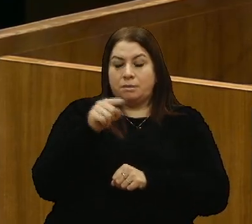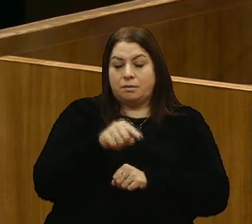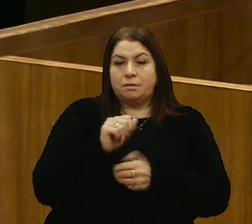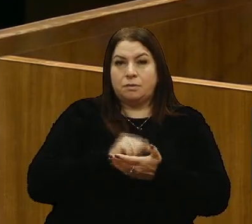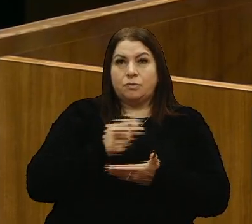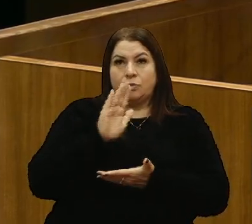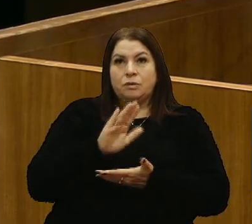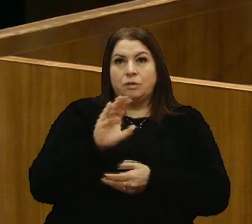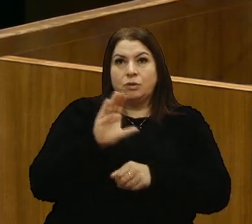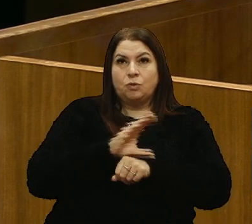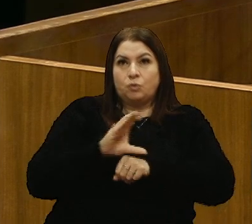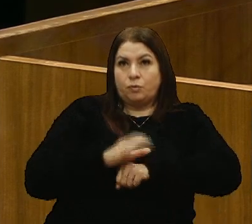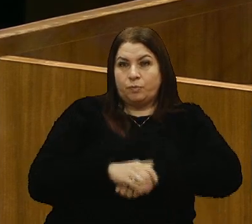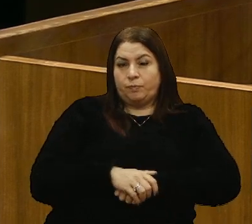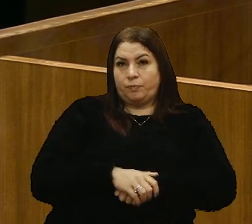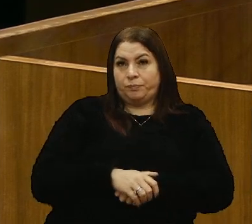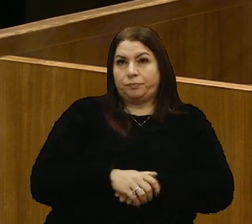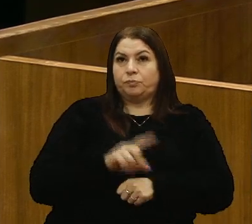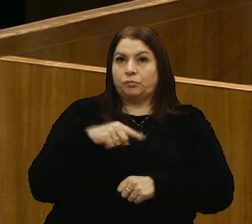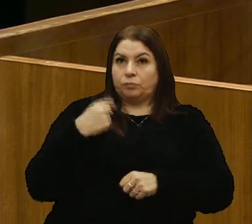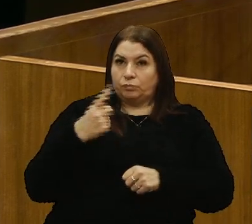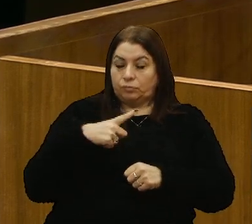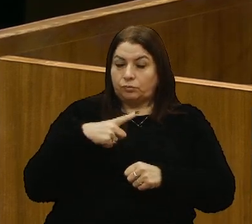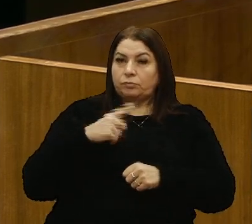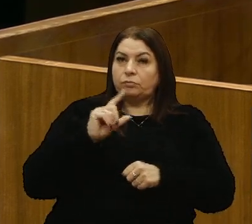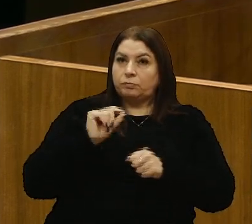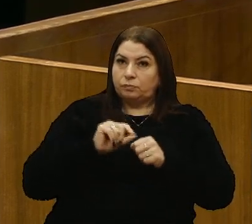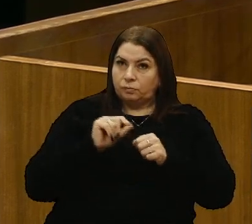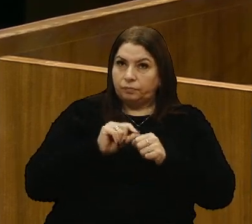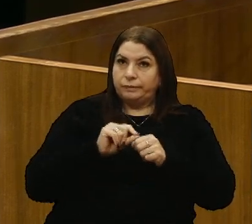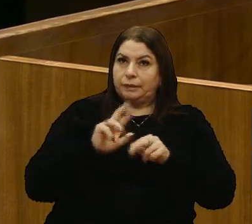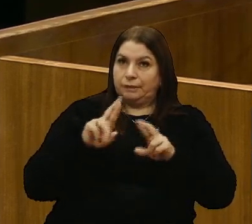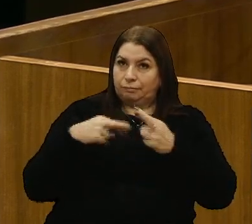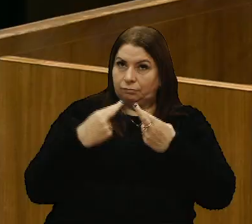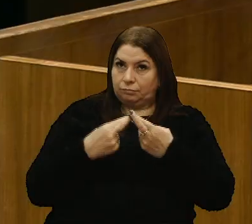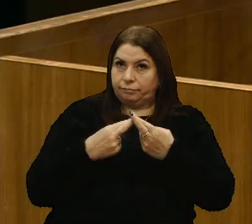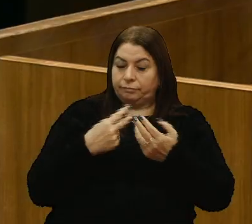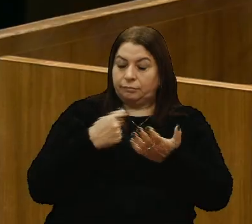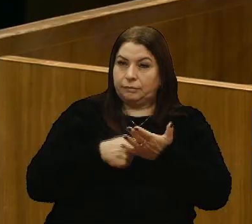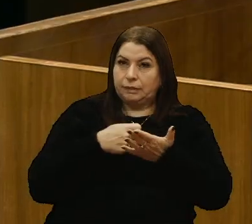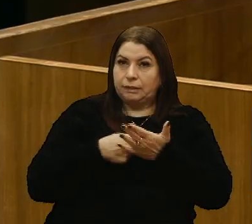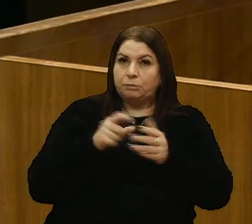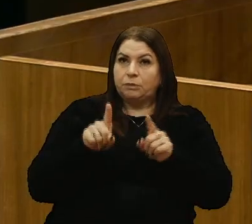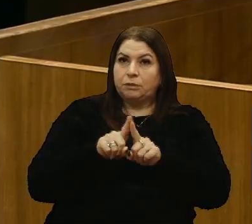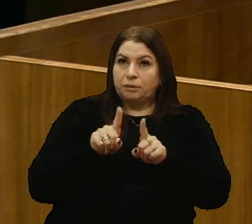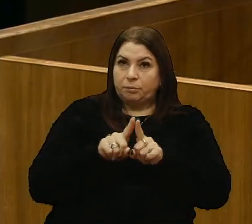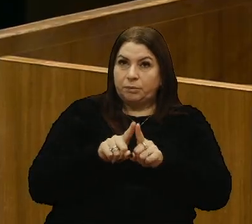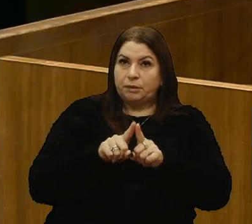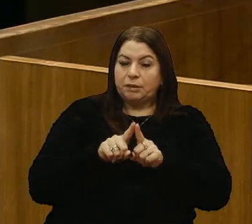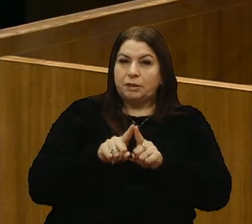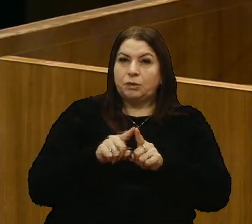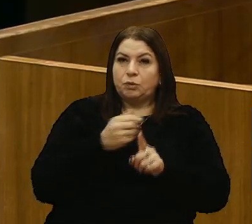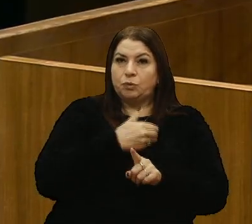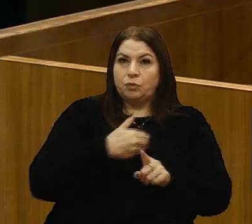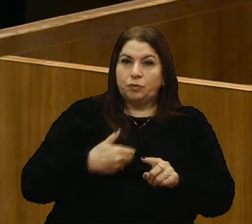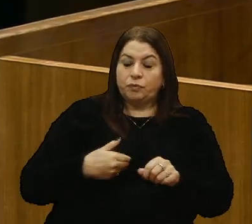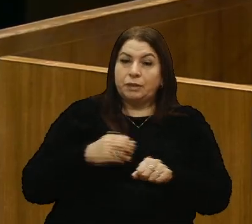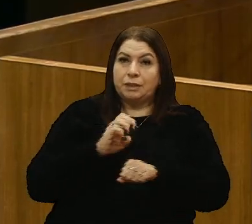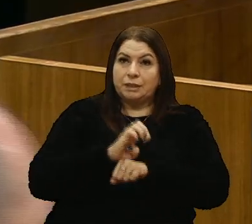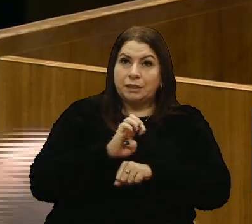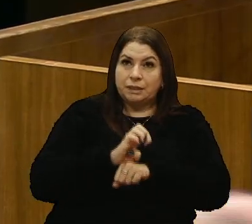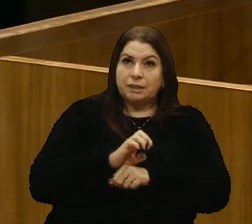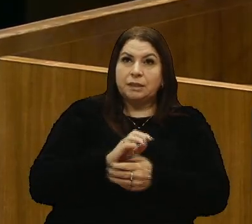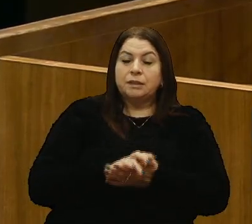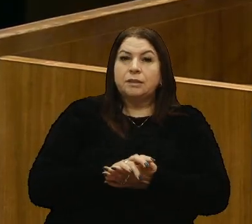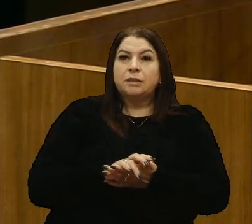vereadora constitucional. Então, nós iremos fazer essa agenda, estamos tentando também com o governo do Estado para